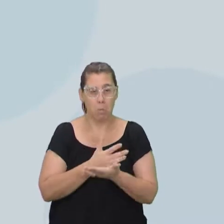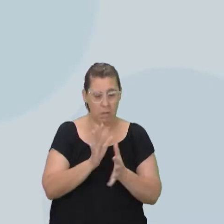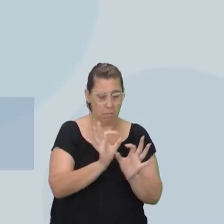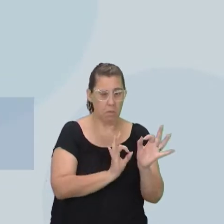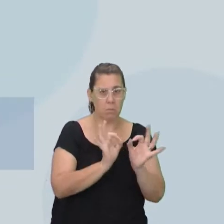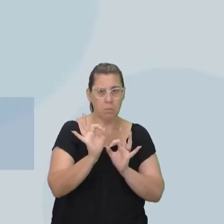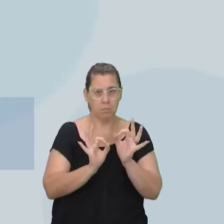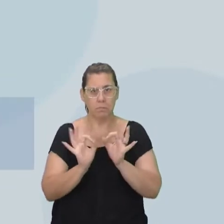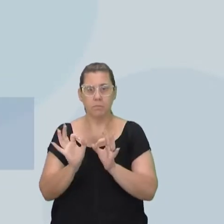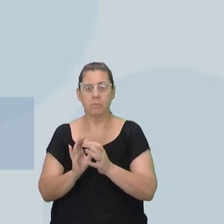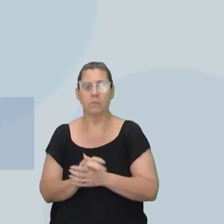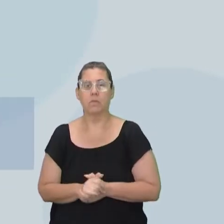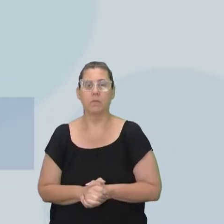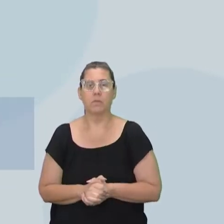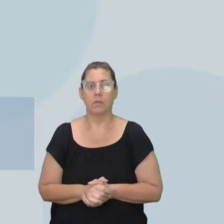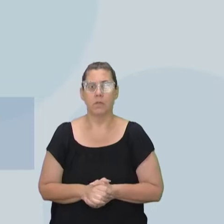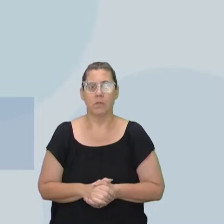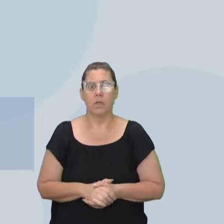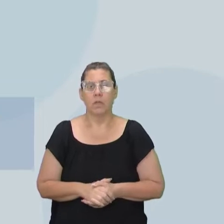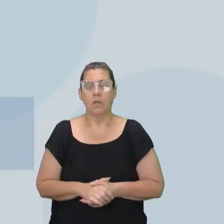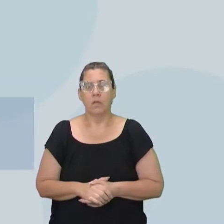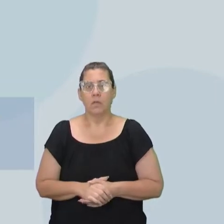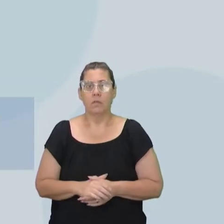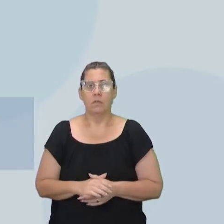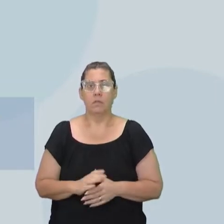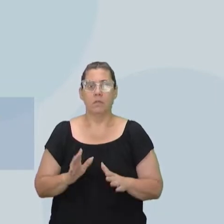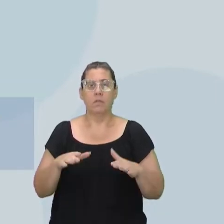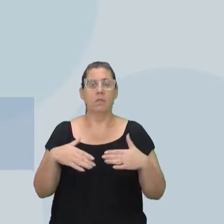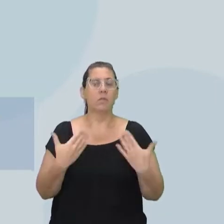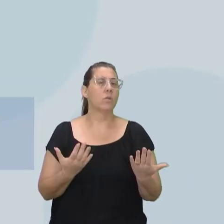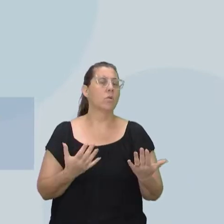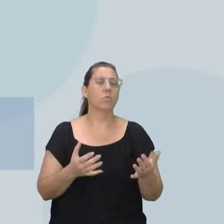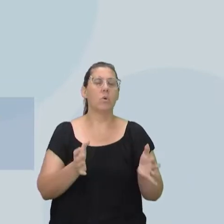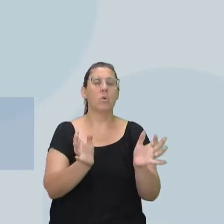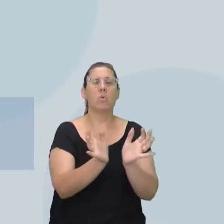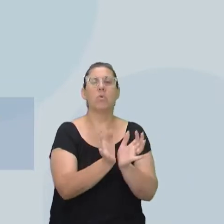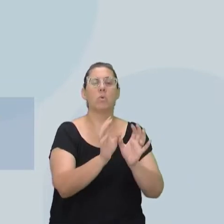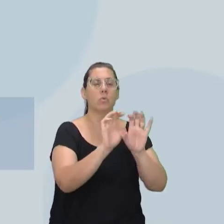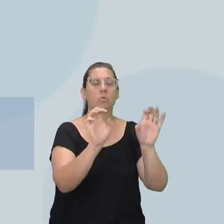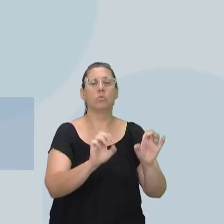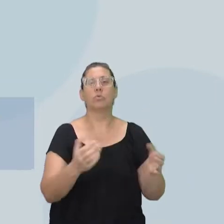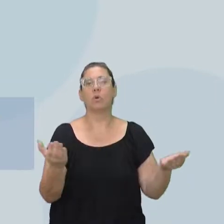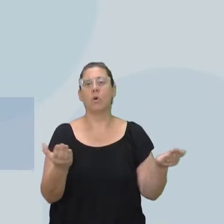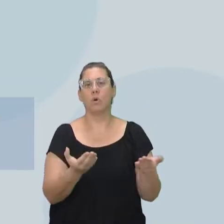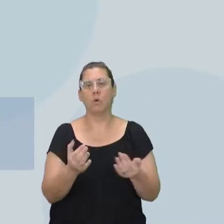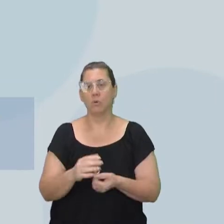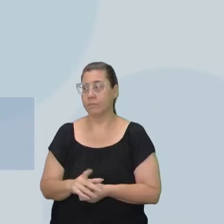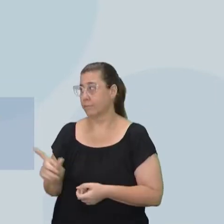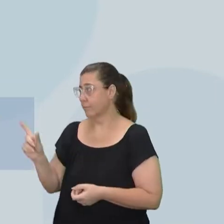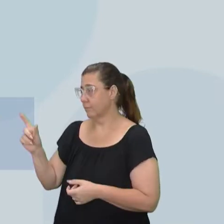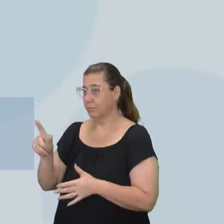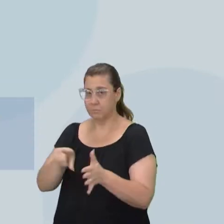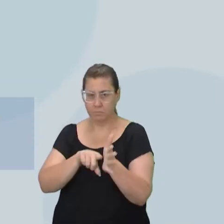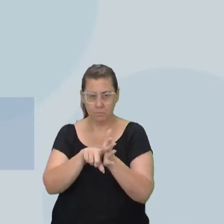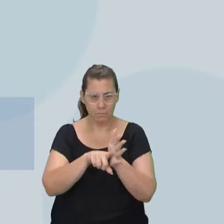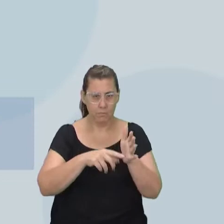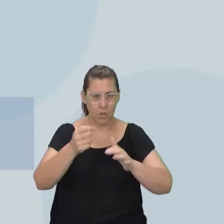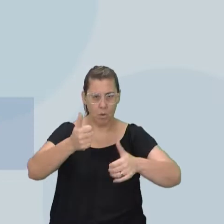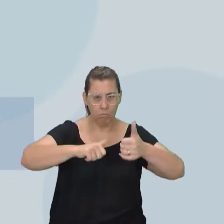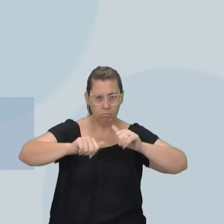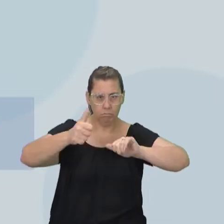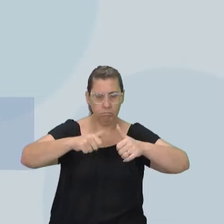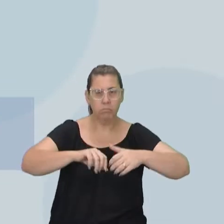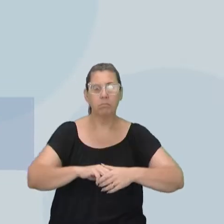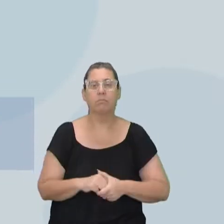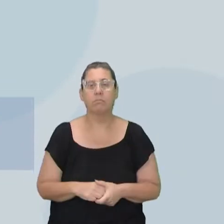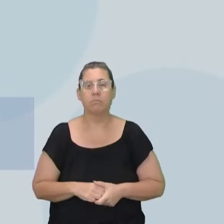organização, certo? E qual é o eixo estruturante da nossa aula de hoje? Investigação científica, certo?